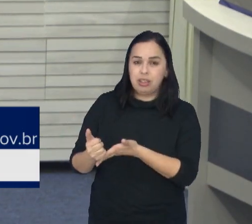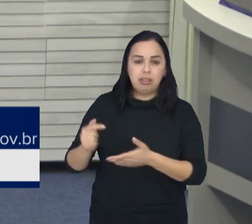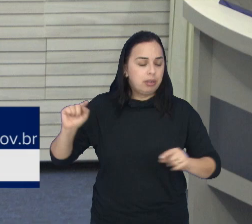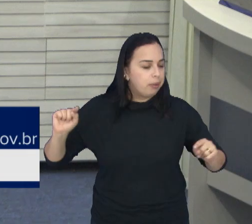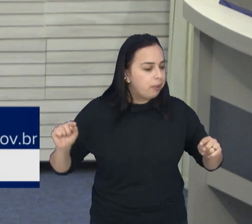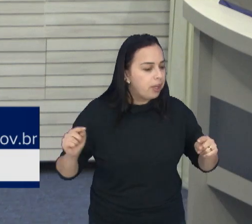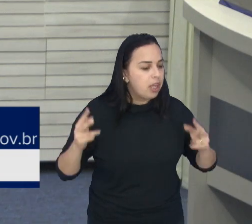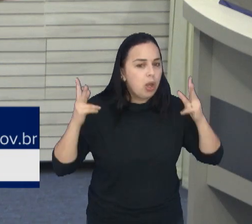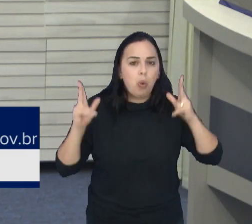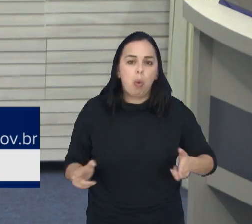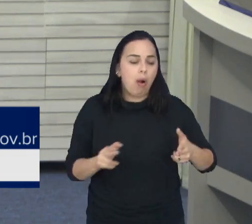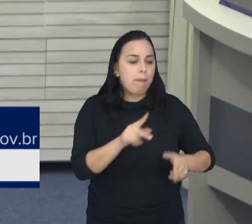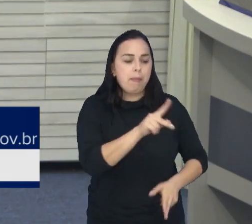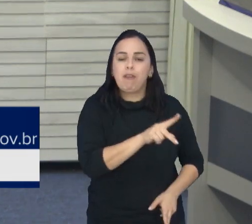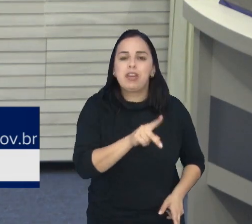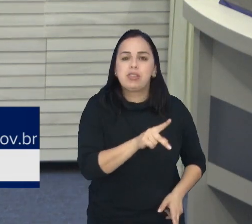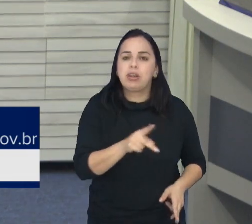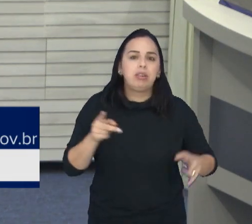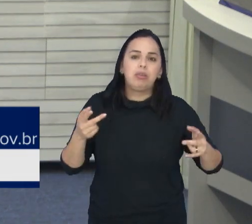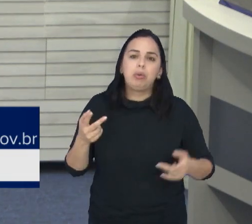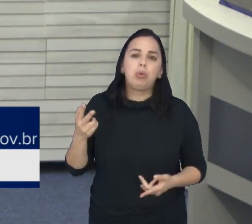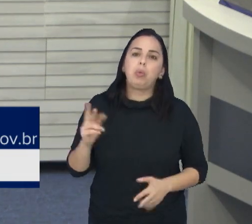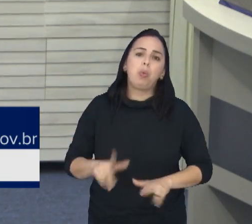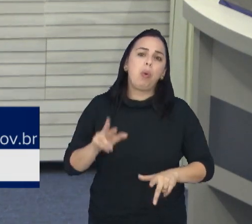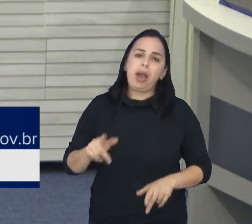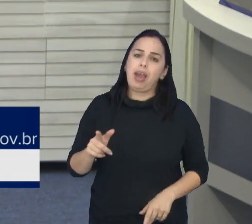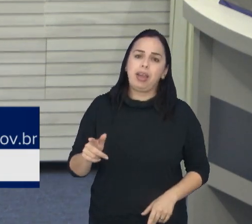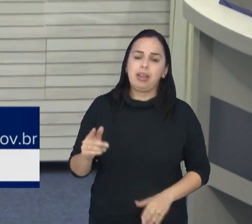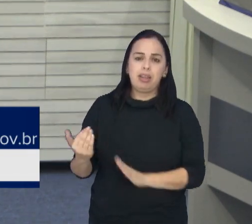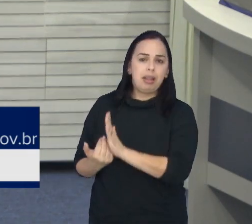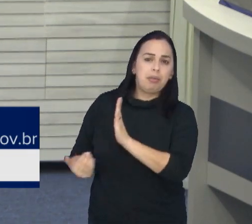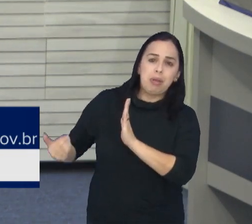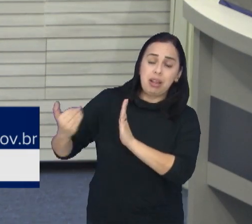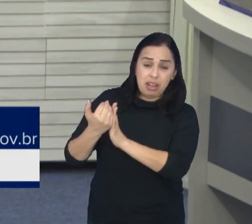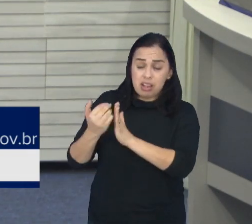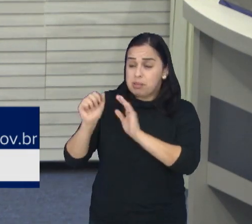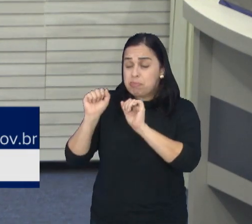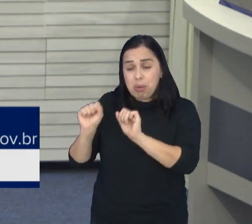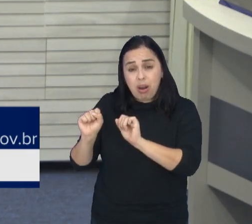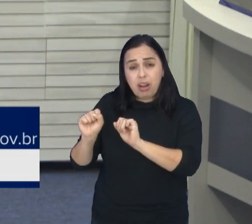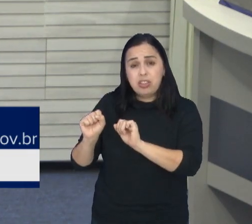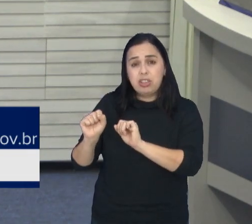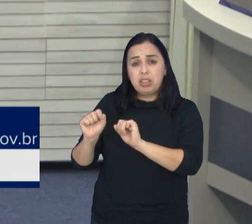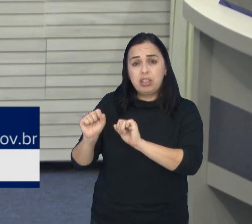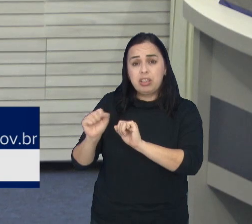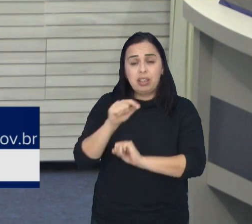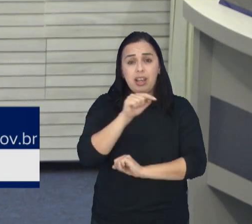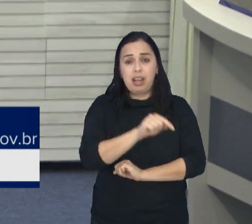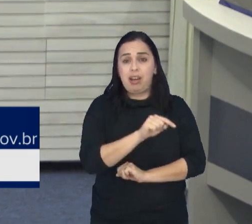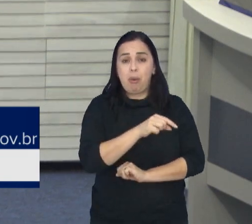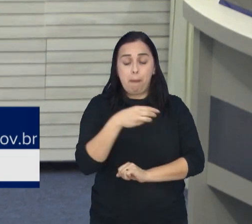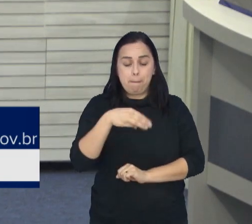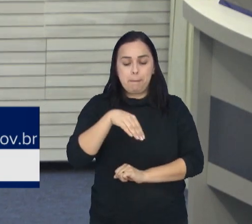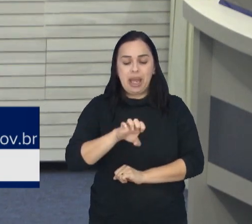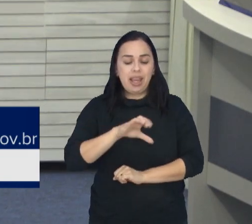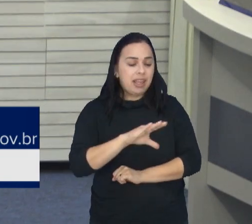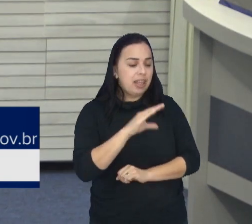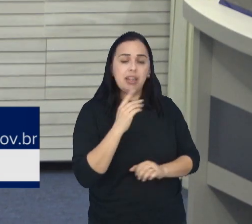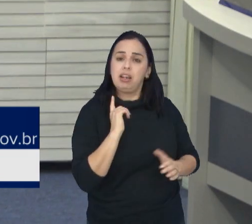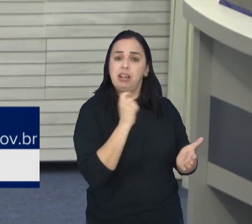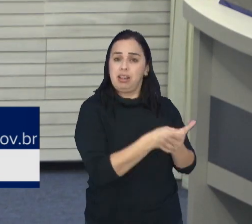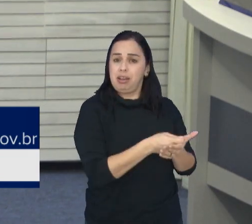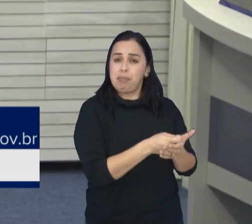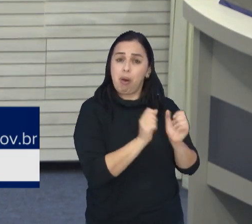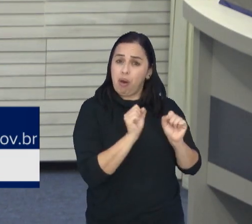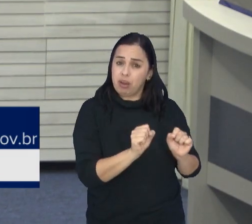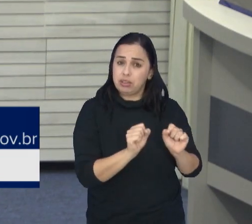coisa. Se eles quiserem dar aumento, nem precisa consultar o MEC, eles podem dar aumento para a hora que quiser para o professor. Não precisa. Então, vamos falar a